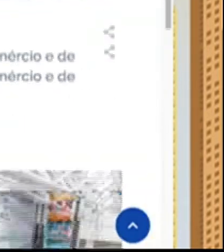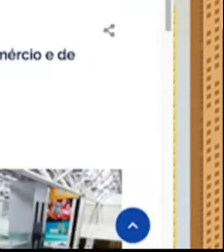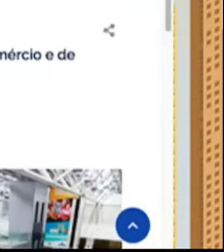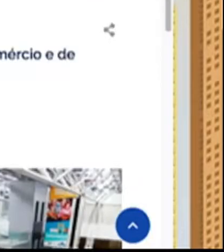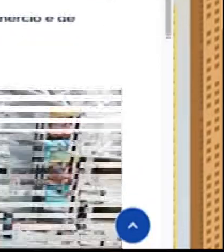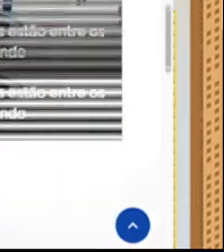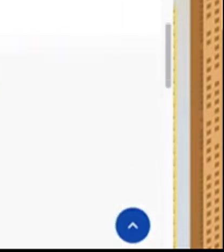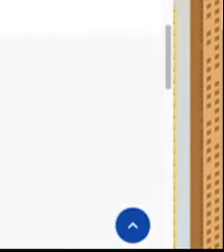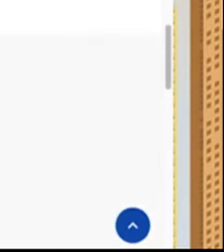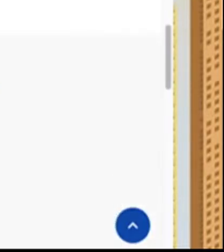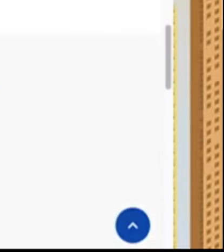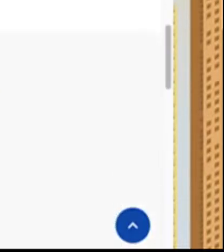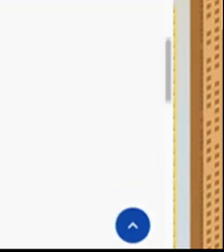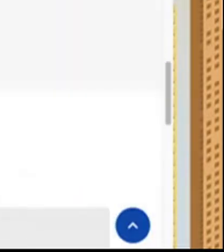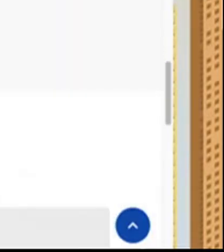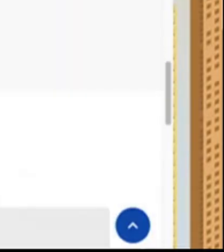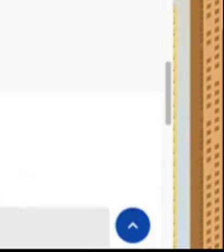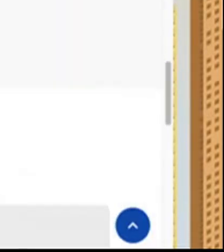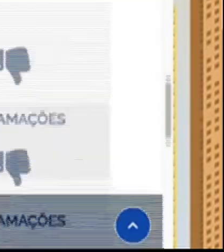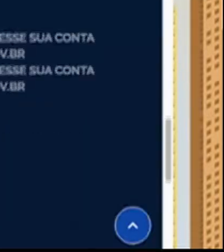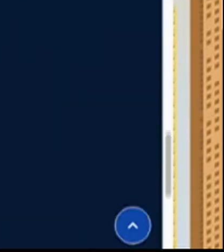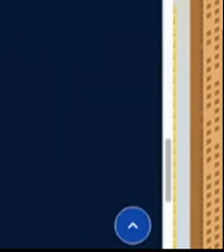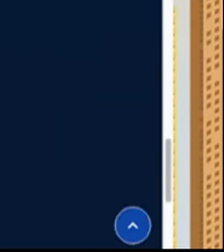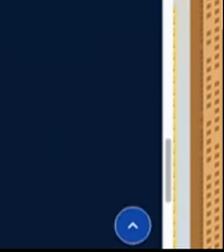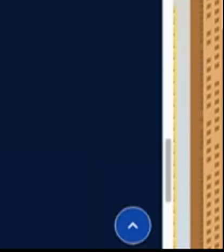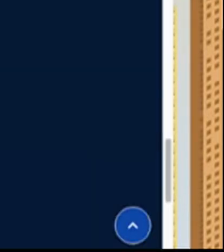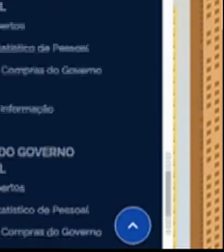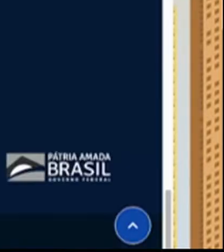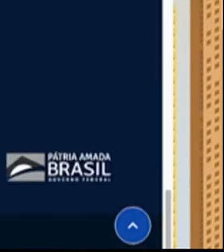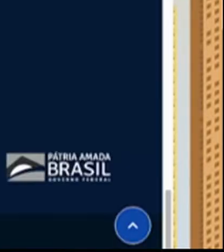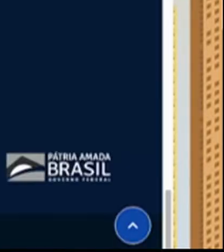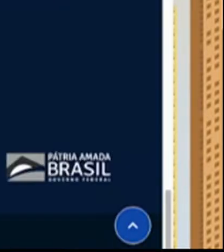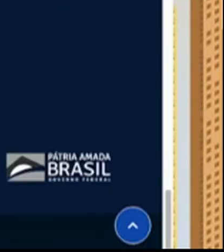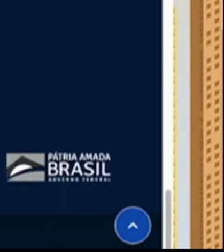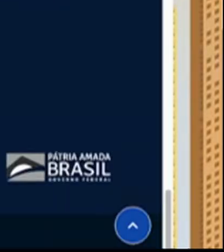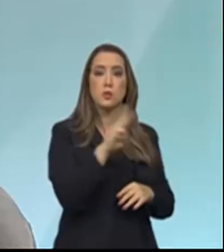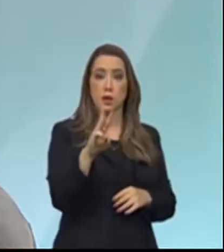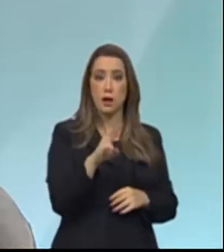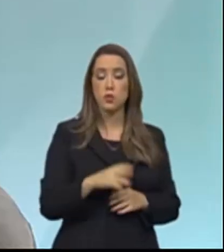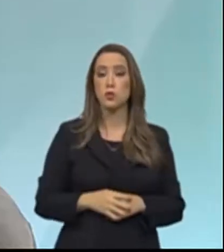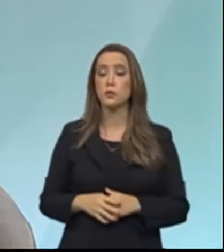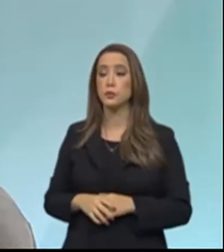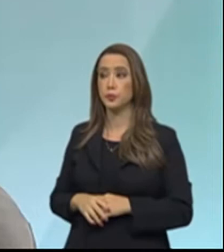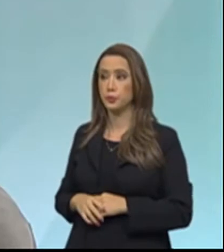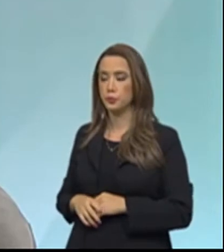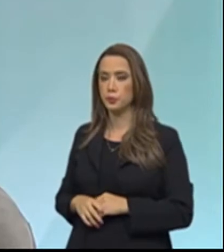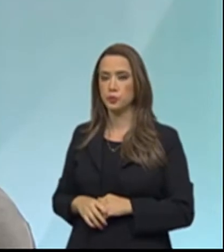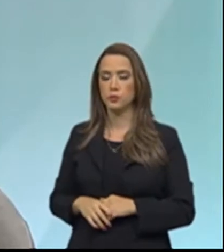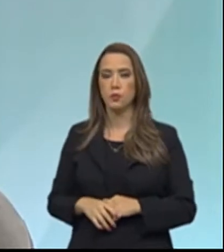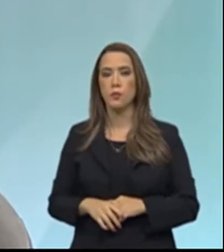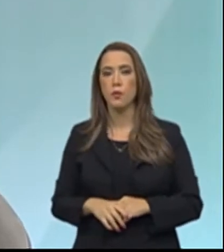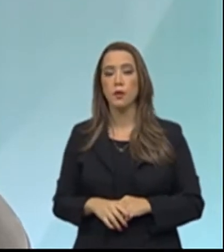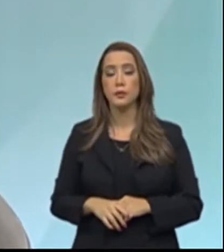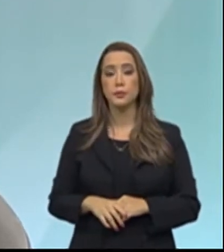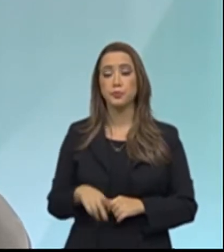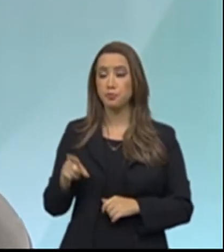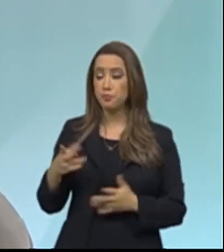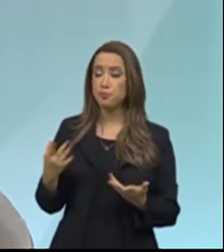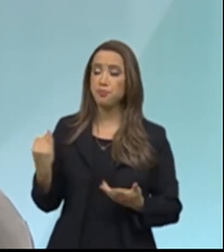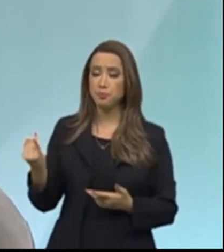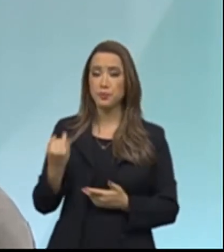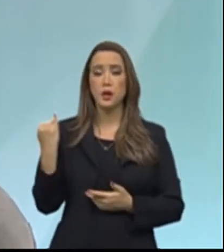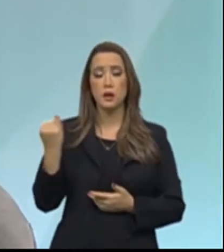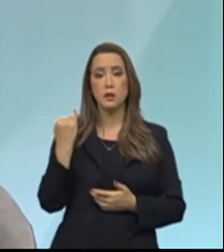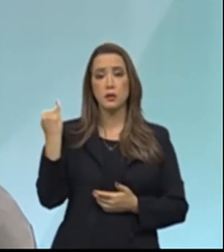habitantes tem uma sua primeira experiência em transformação digital abre aspas queremos disponibilizar